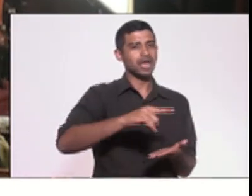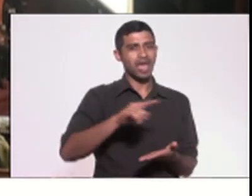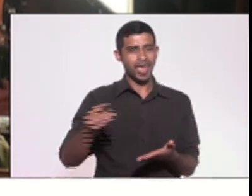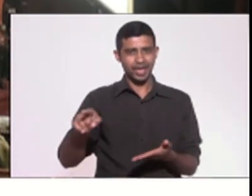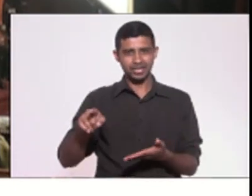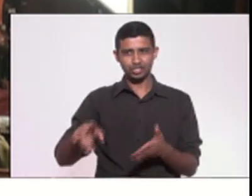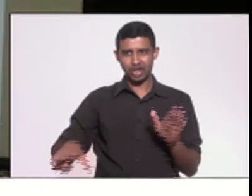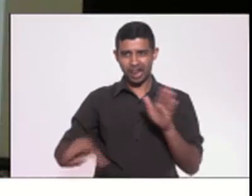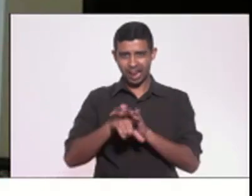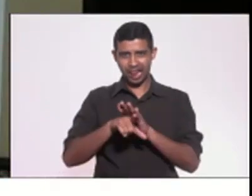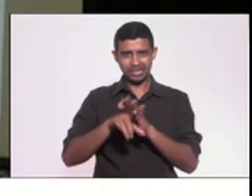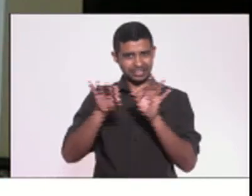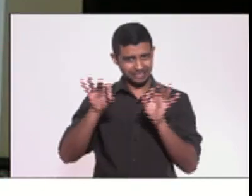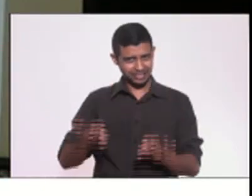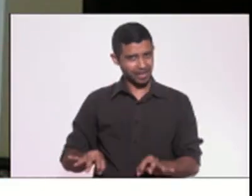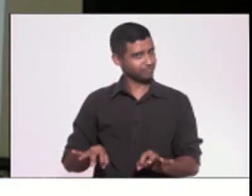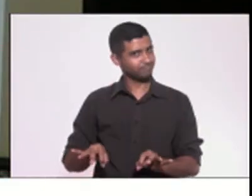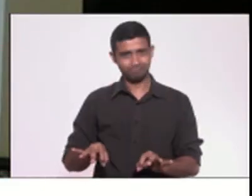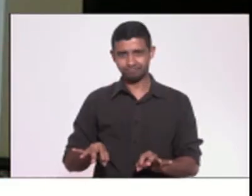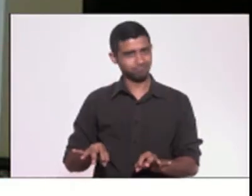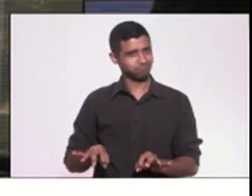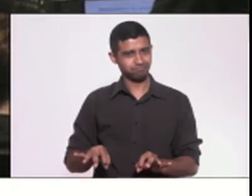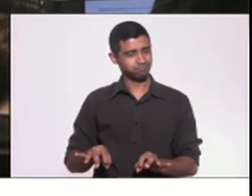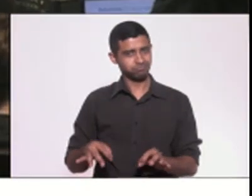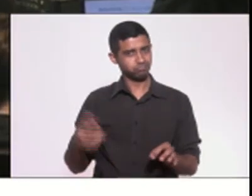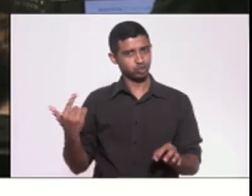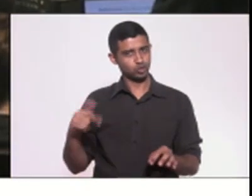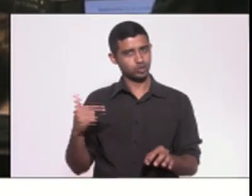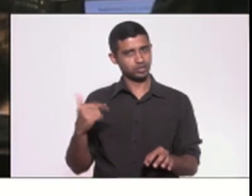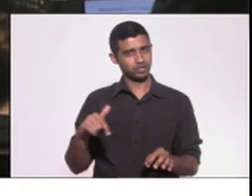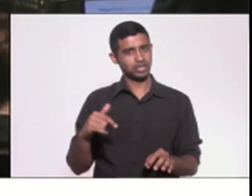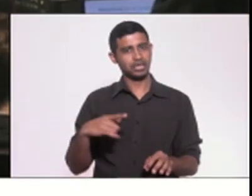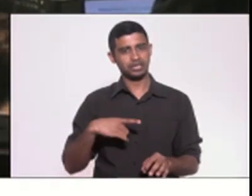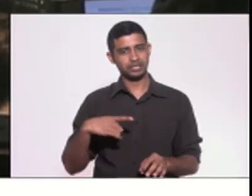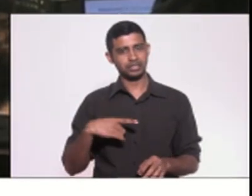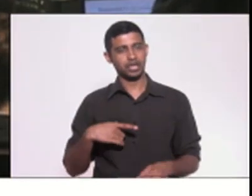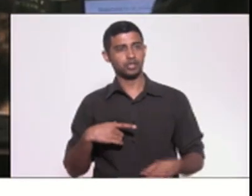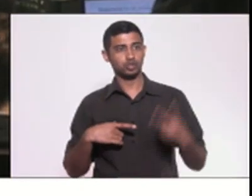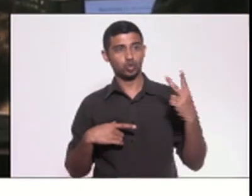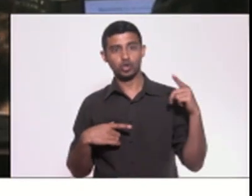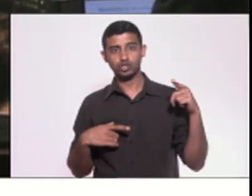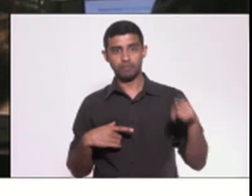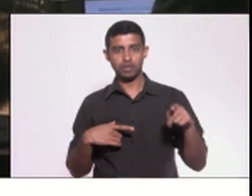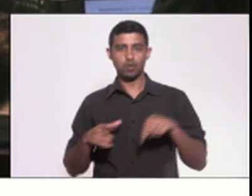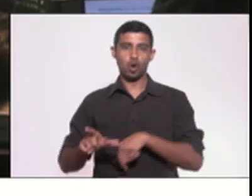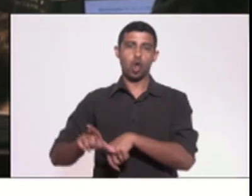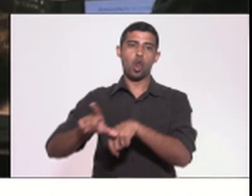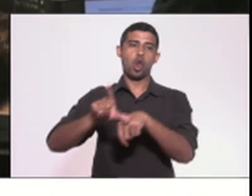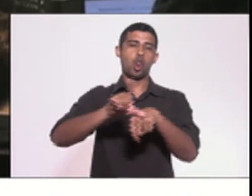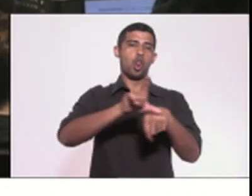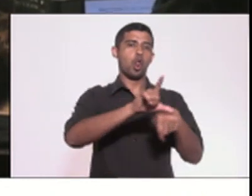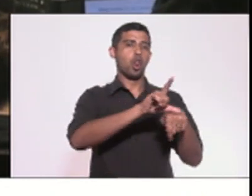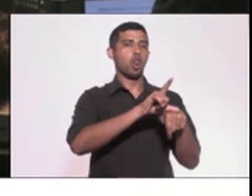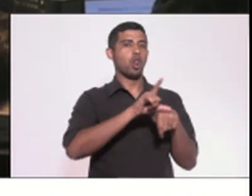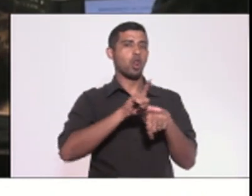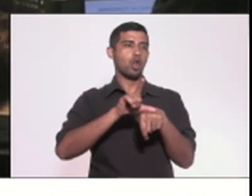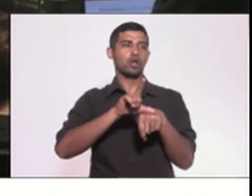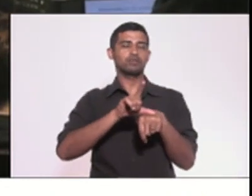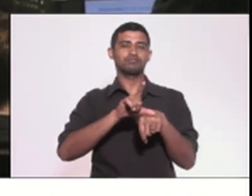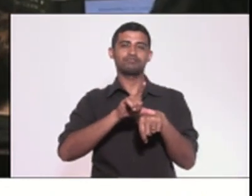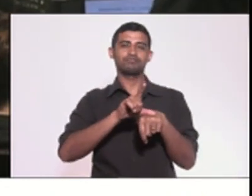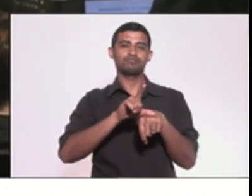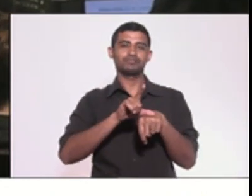Ilegais, informalizados, trabalhando aqui, com mais de 2 mil estabelecimentos informais operando no